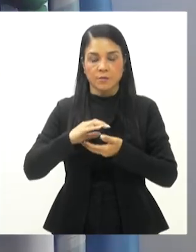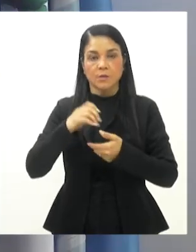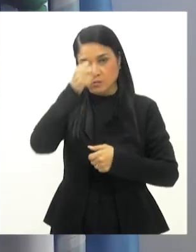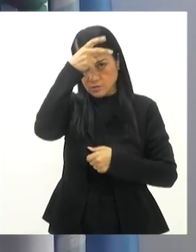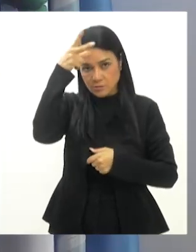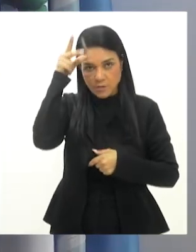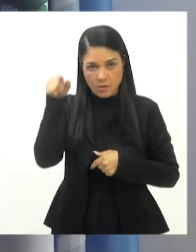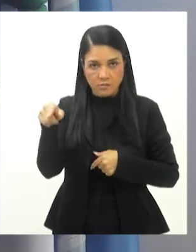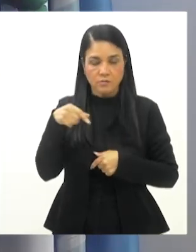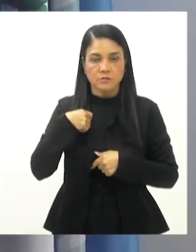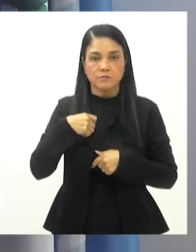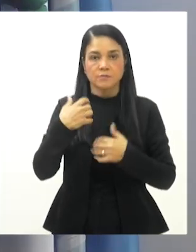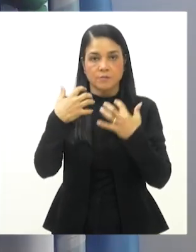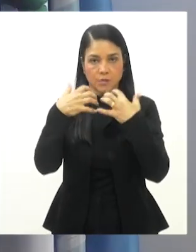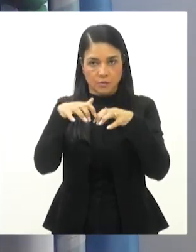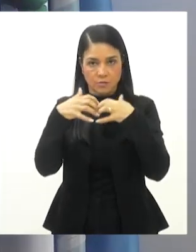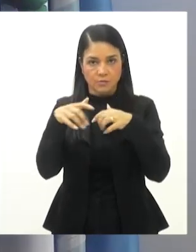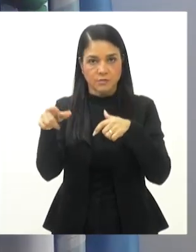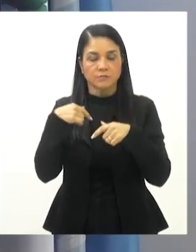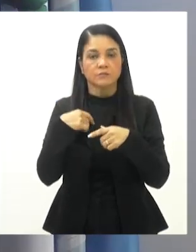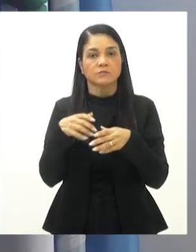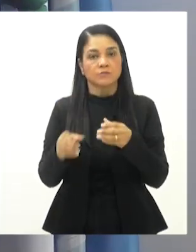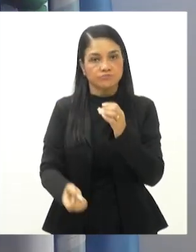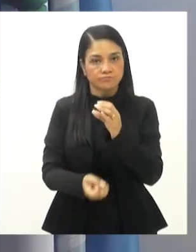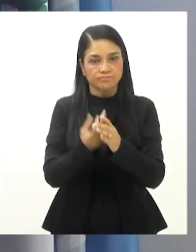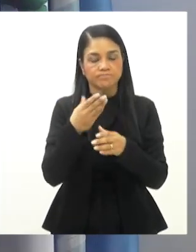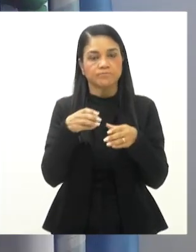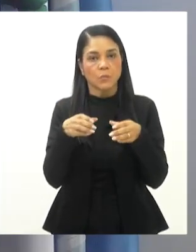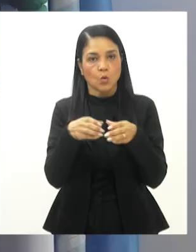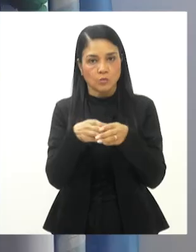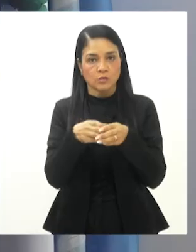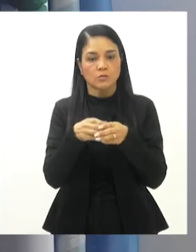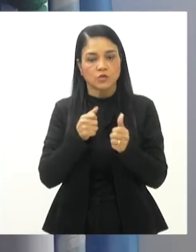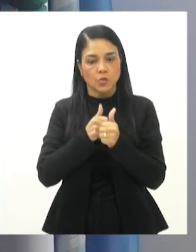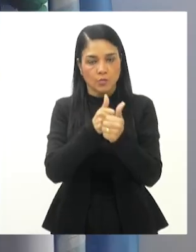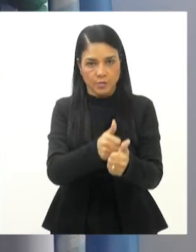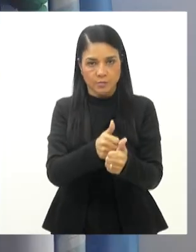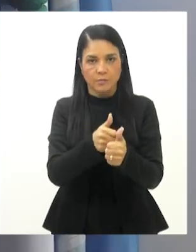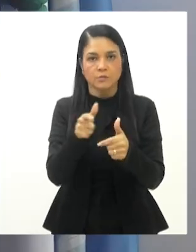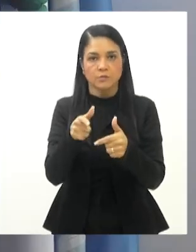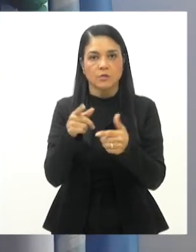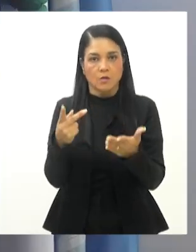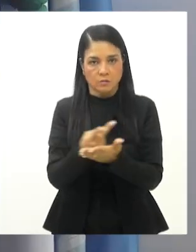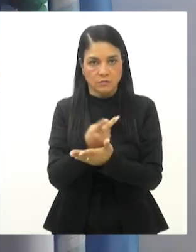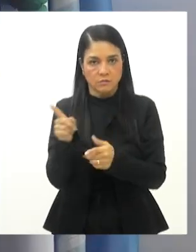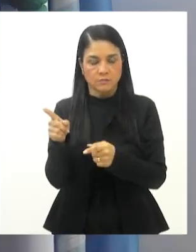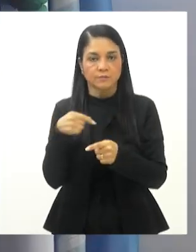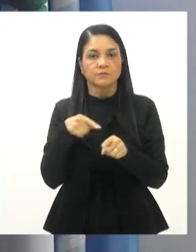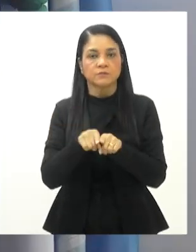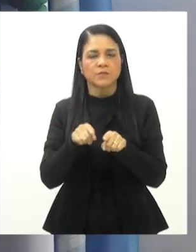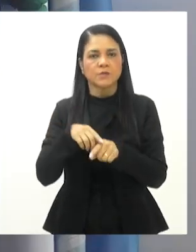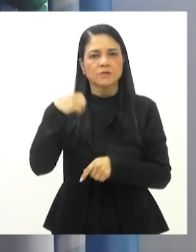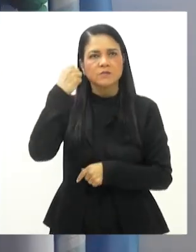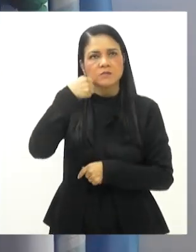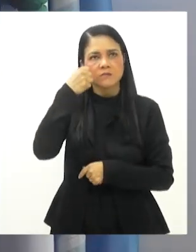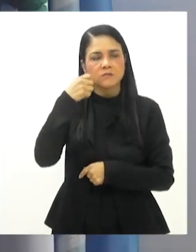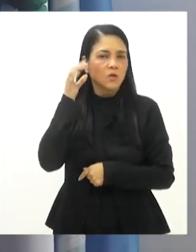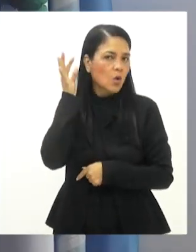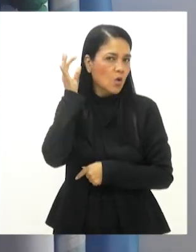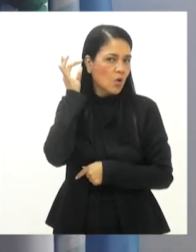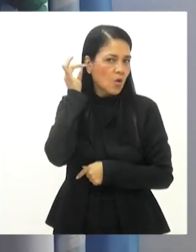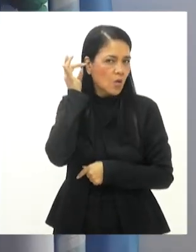fatos, também instalou uma comissão de acompanhamento da tragédia. Assim como no Senado Federal, salvo engano, o senador Romário ficou à frente